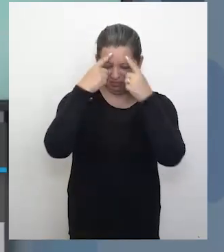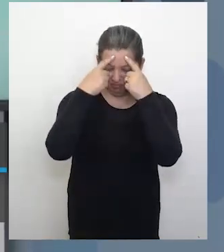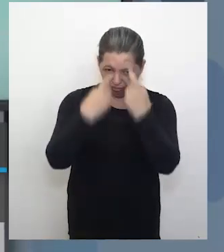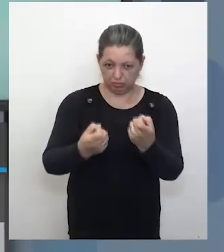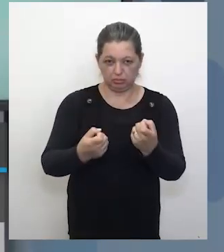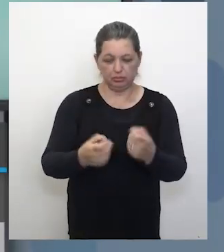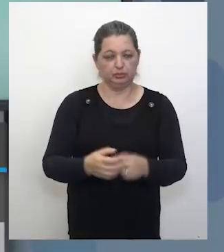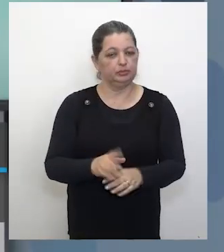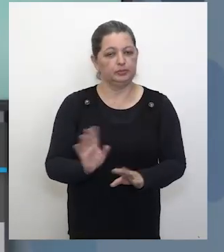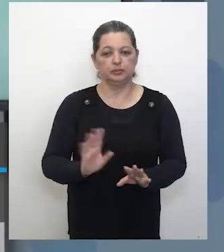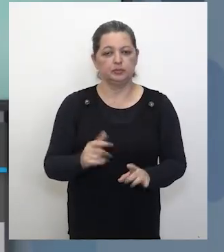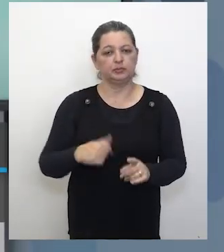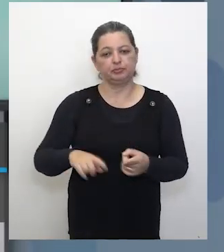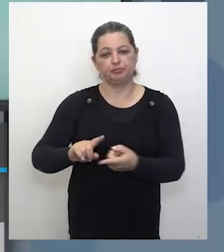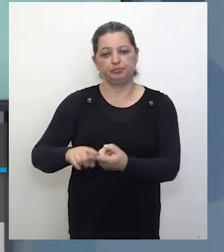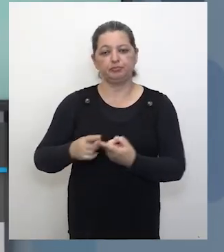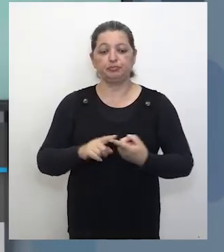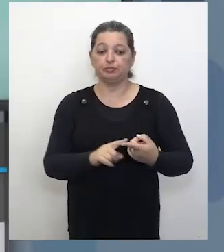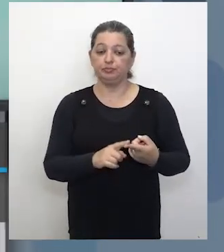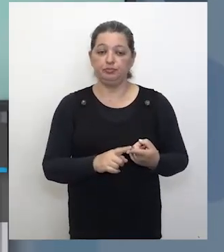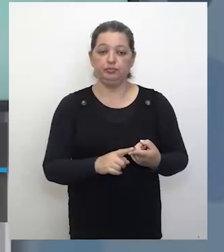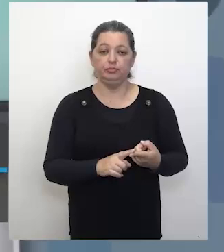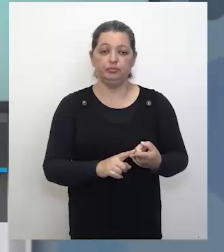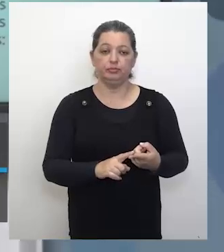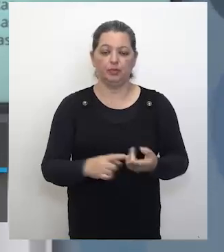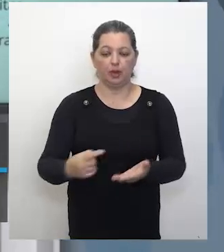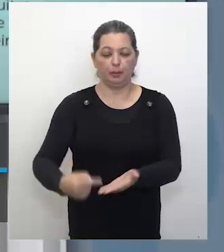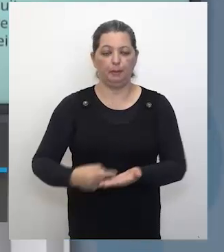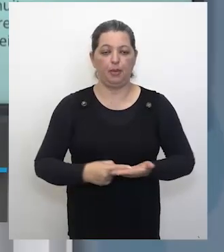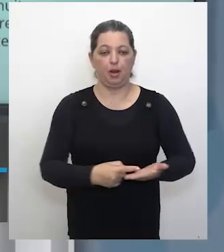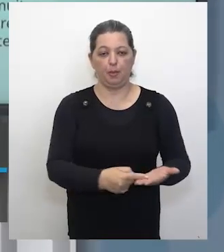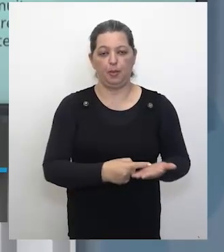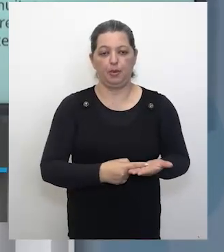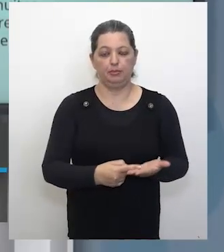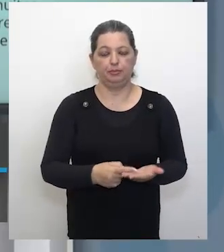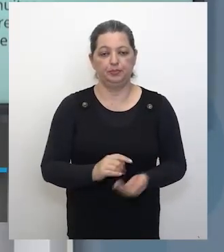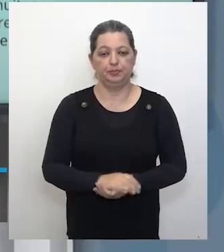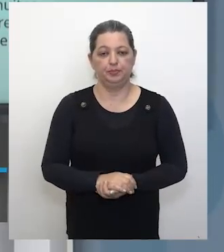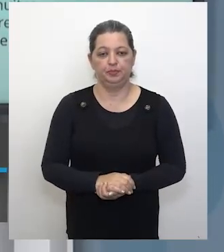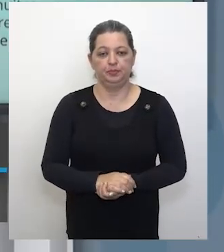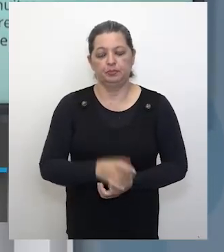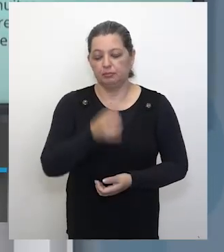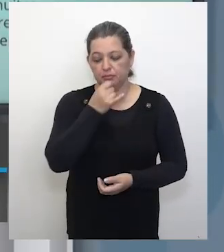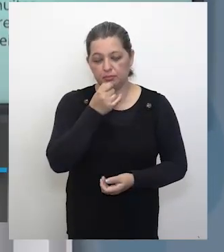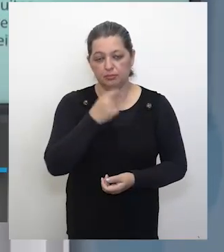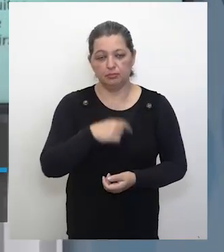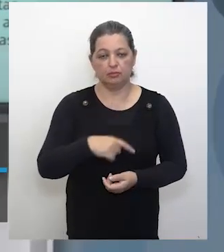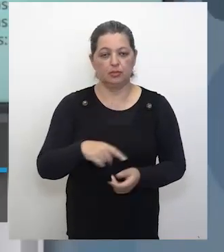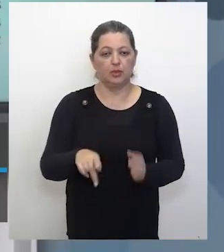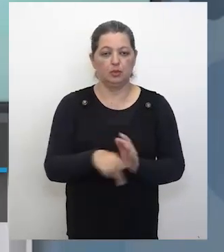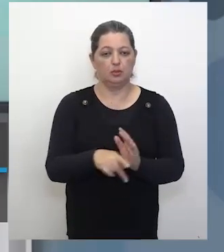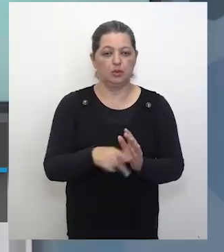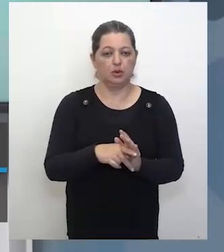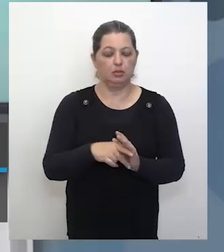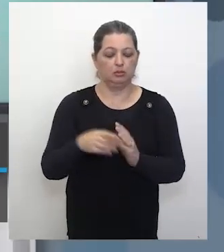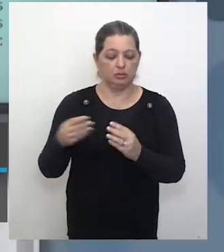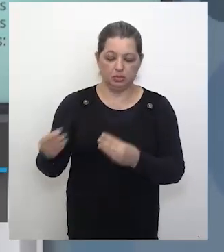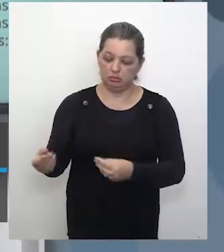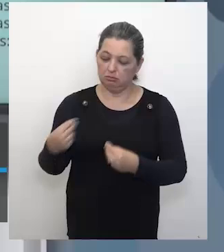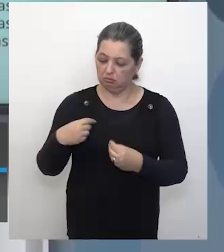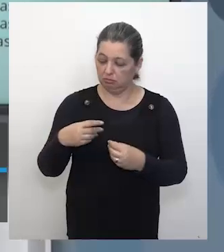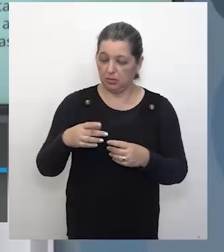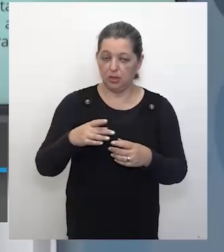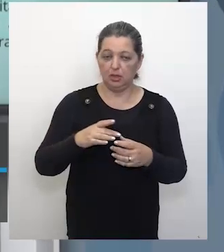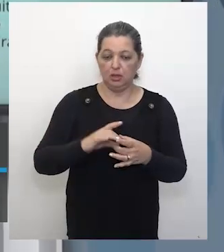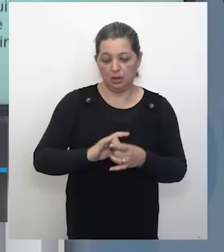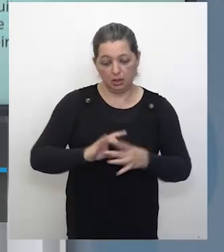mas é um acordo, vamos dizer. Nesse caso aqui, vamos colocar assim, a Jennifer me cede um poder para poder falar, como eu cedo